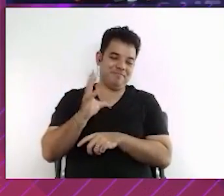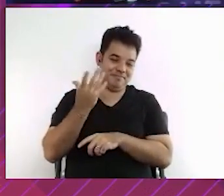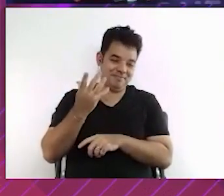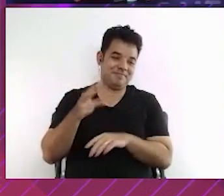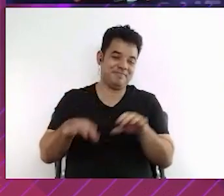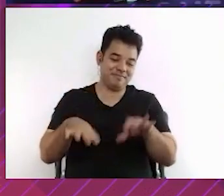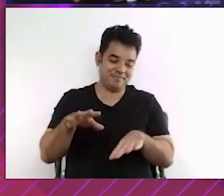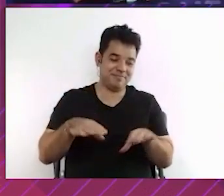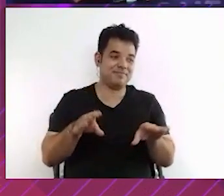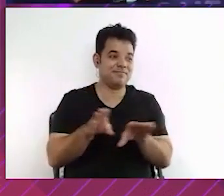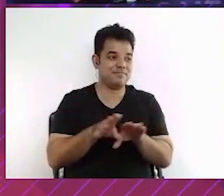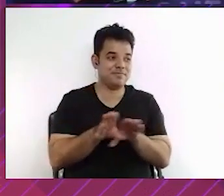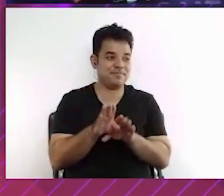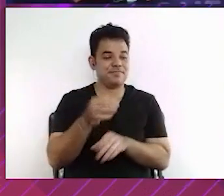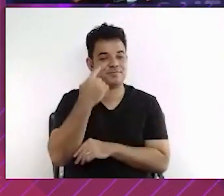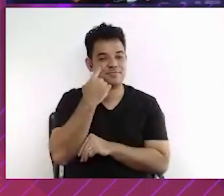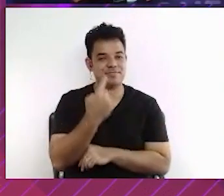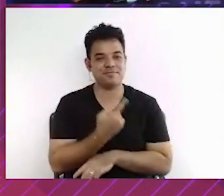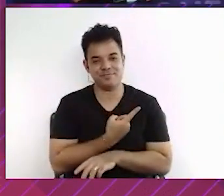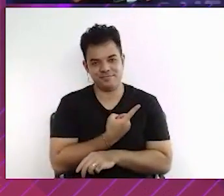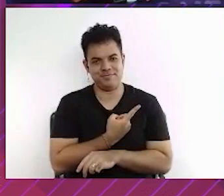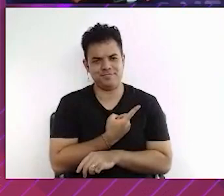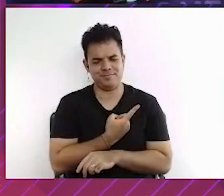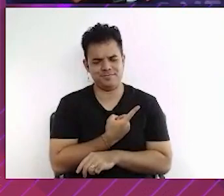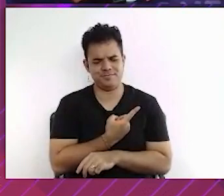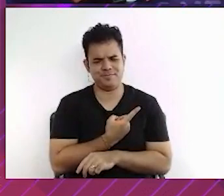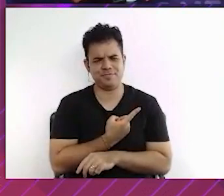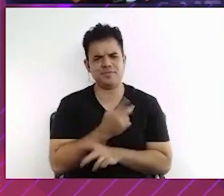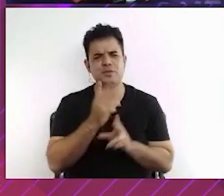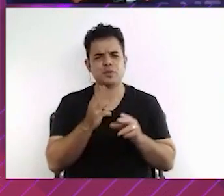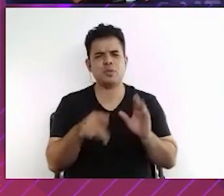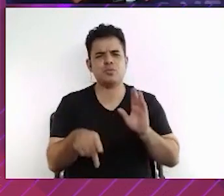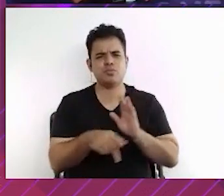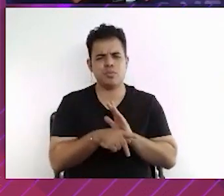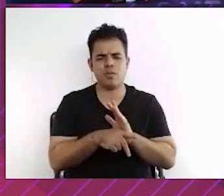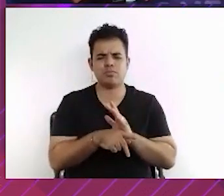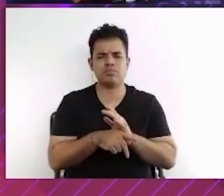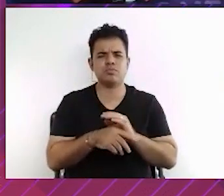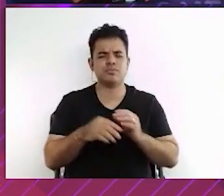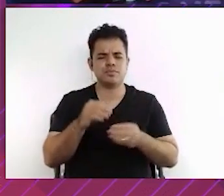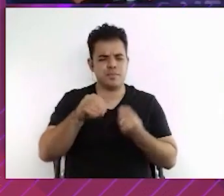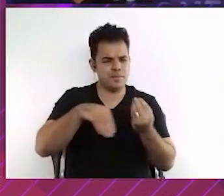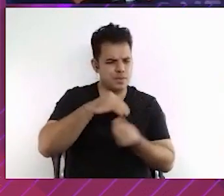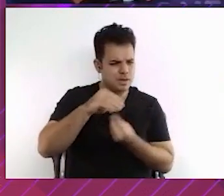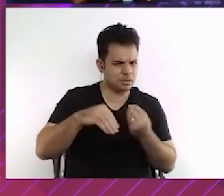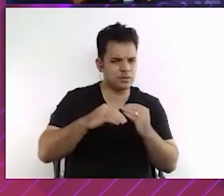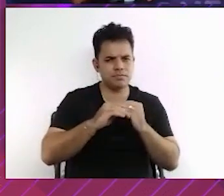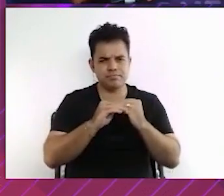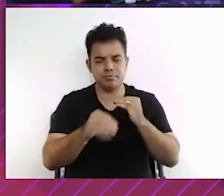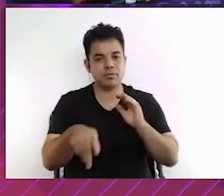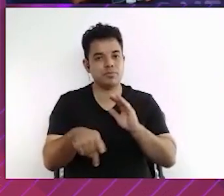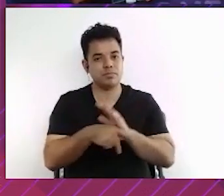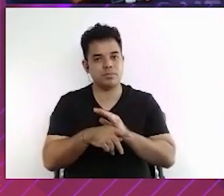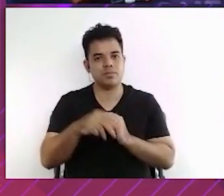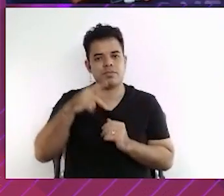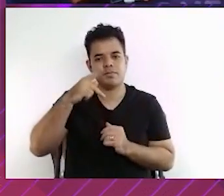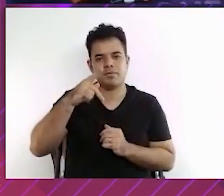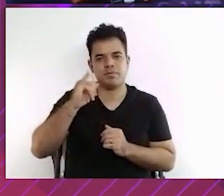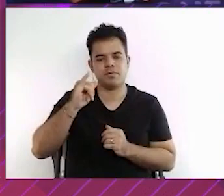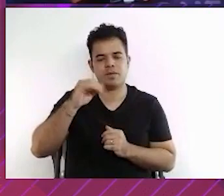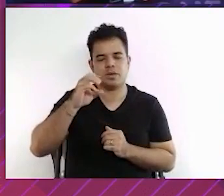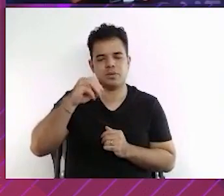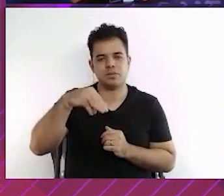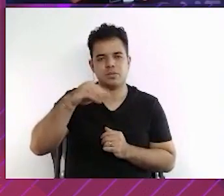Esse daqui é um modelo linear, né, de programação linear inteira mista, e a gente desenvolveu no Pyomo. A gente